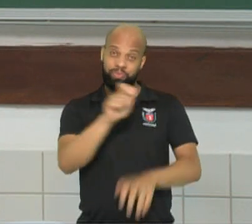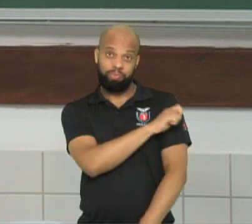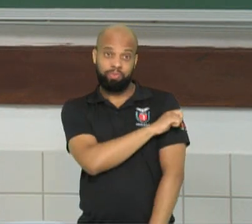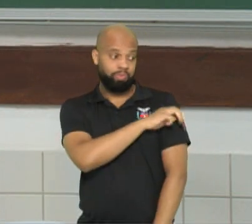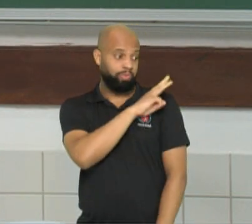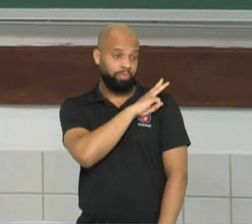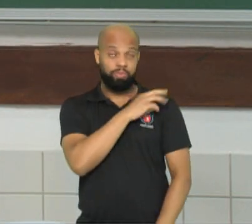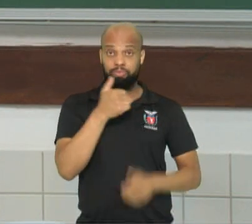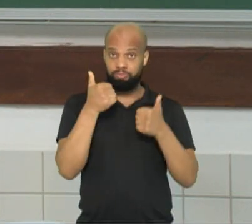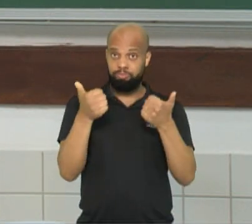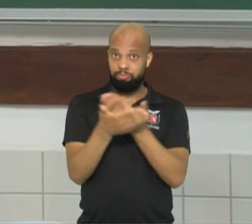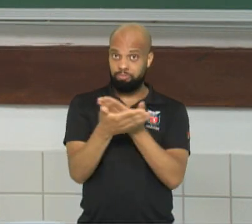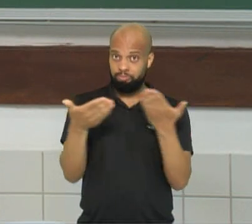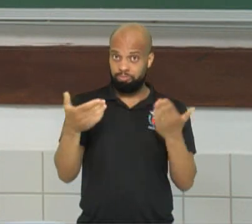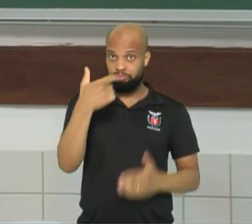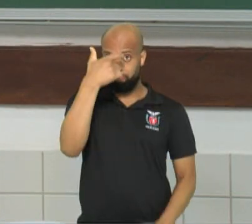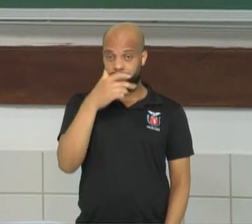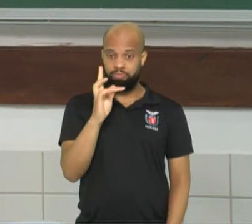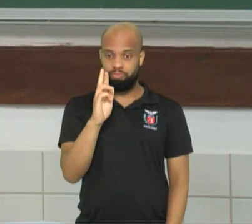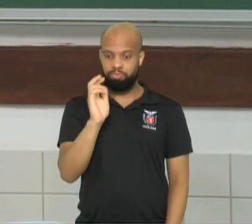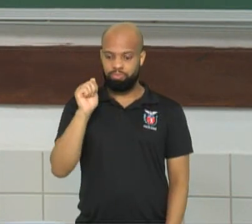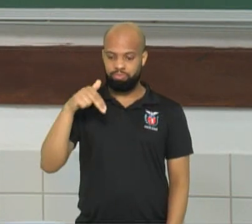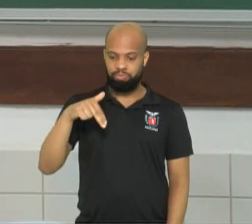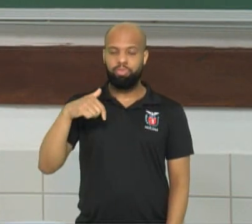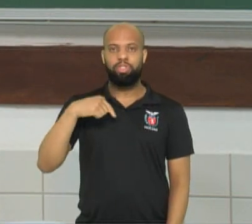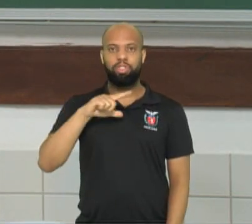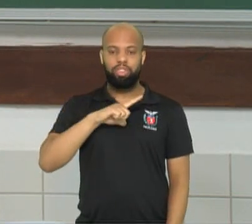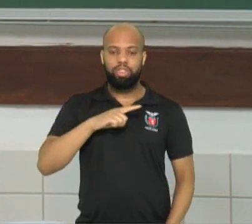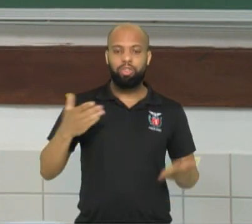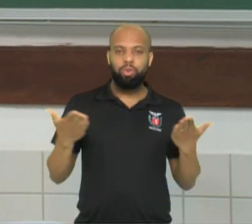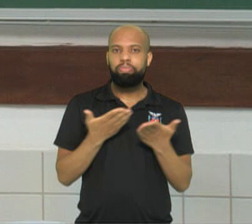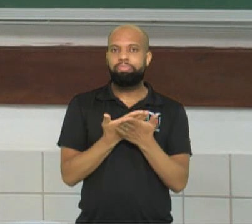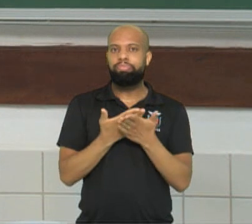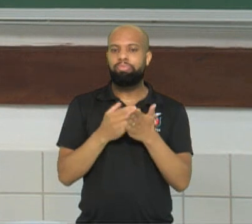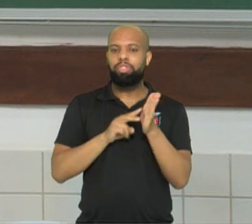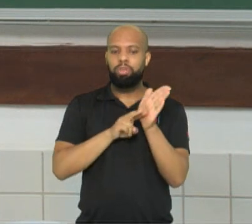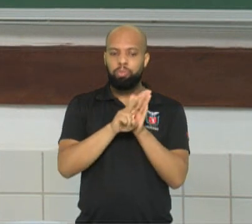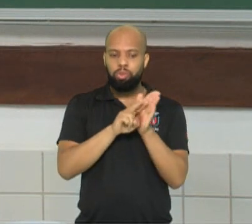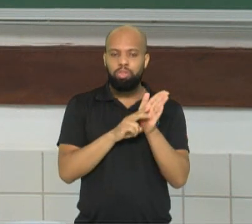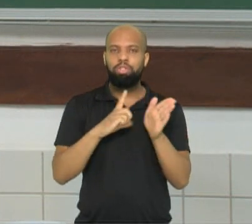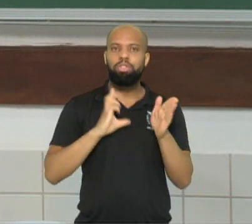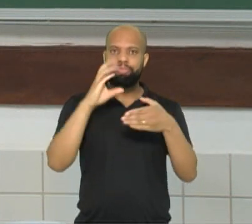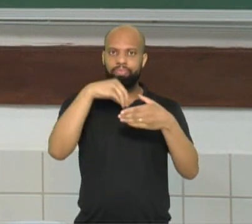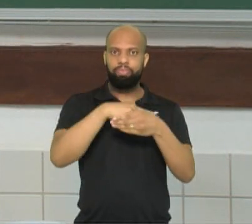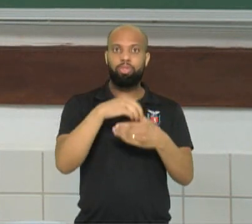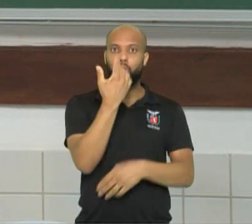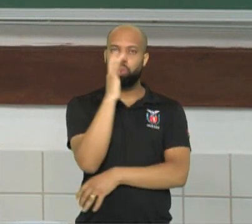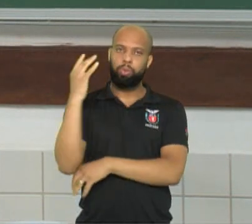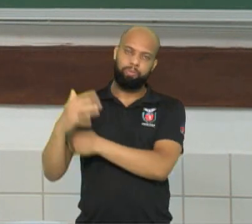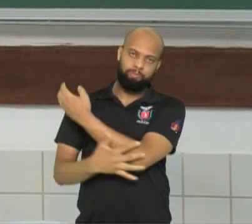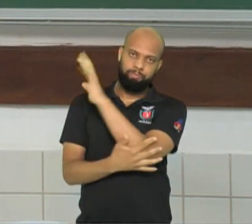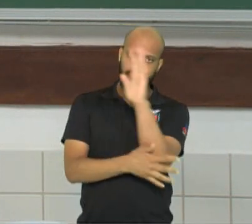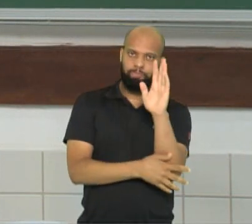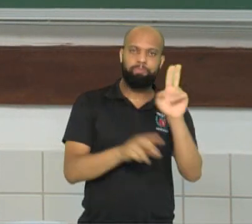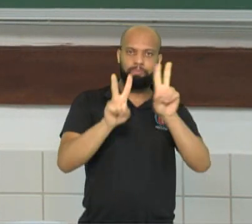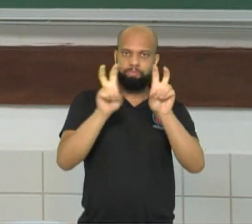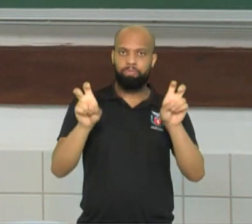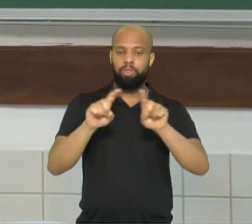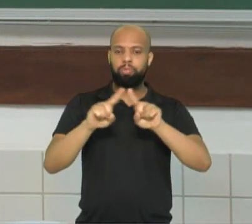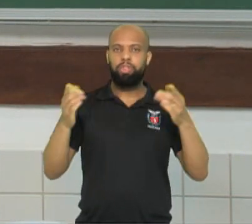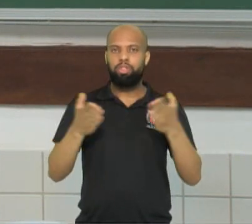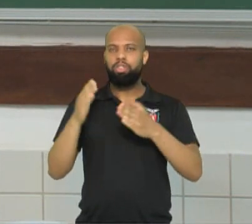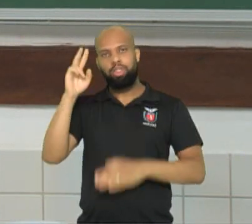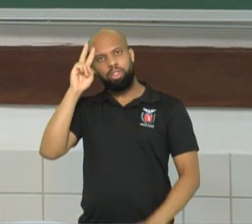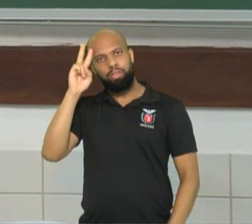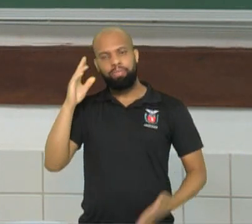alunos da terceira série, tudo bem com vocês? Sou a professora Fran para mais uma aula de biologia, ainda dentro do assunto de ecologia. Só vamos relembrar